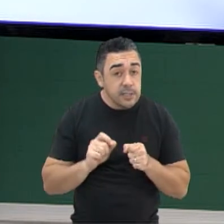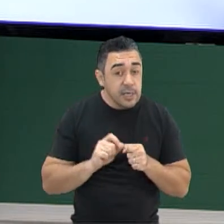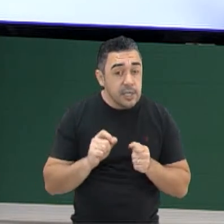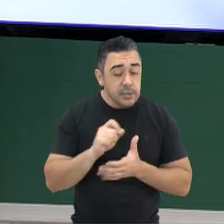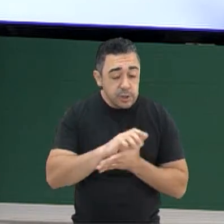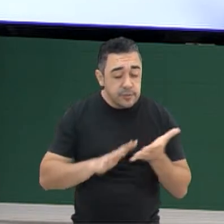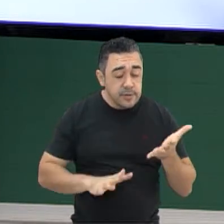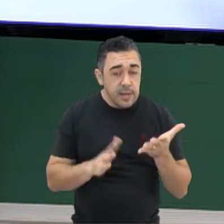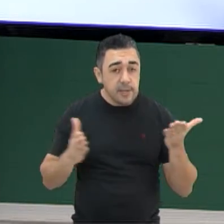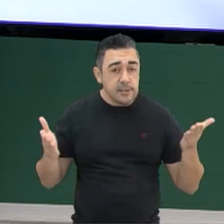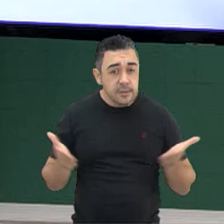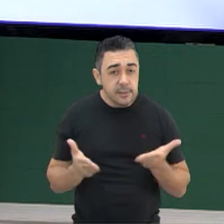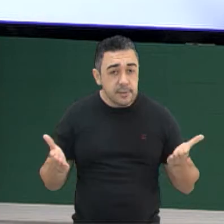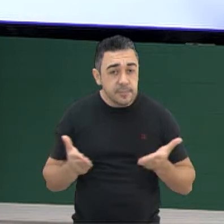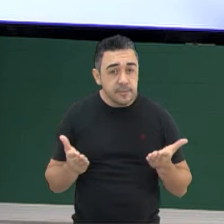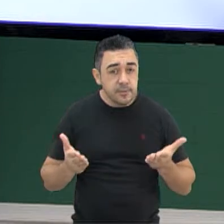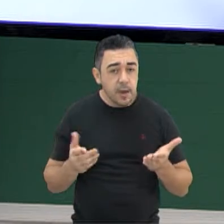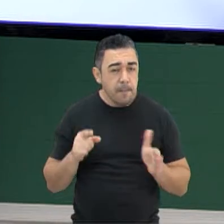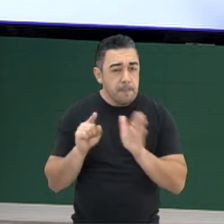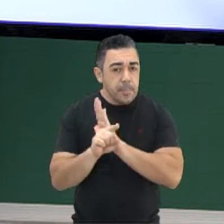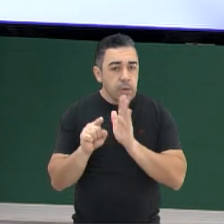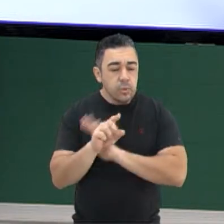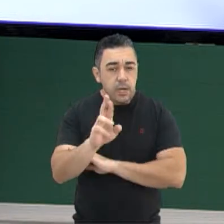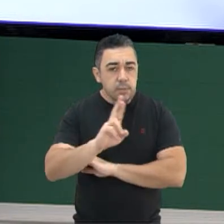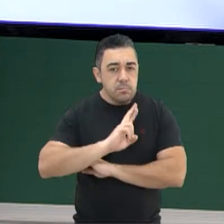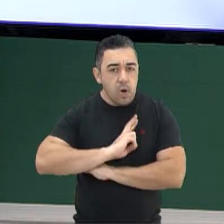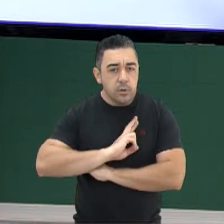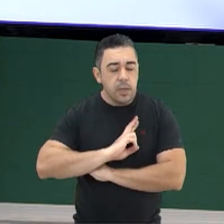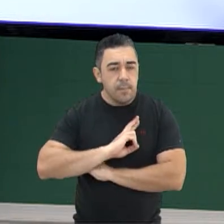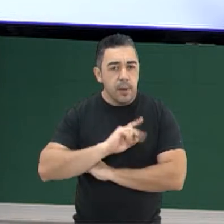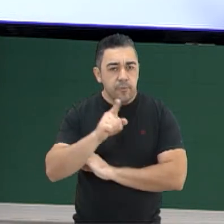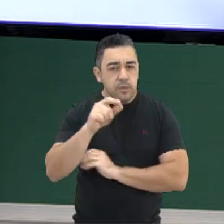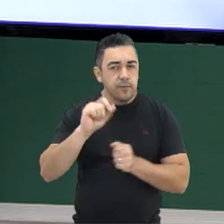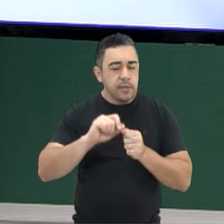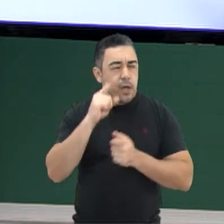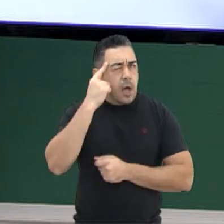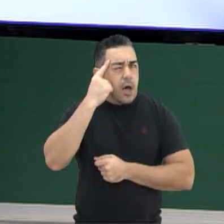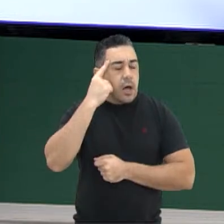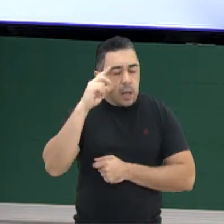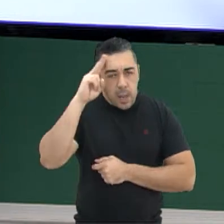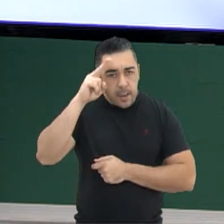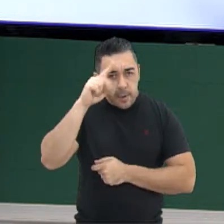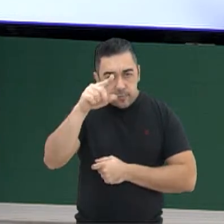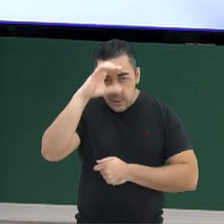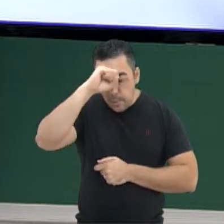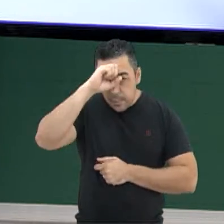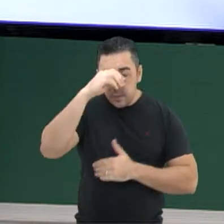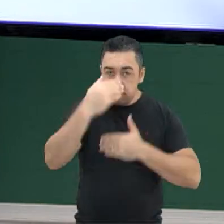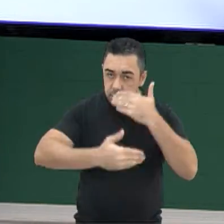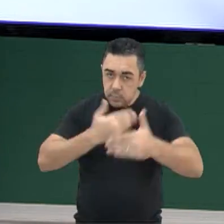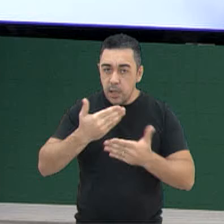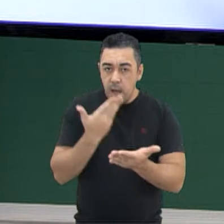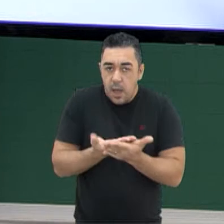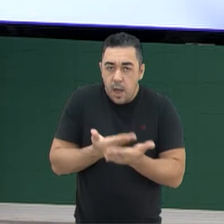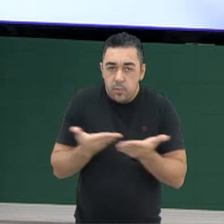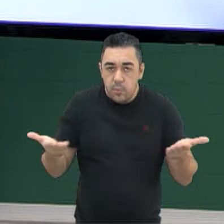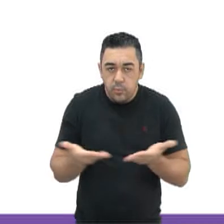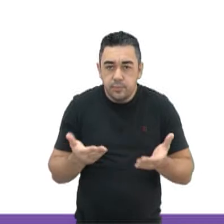umas atividades, perguntas e respostas para exercitar o que você aprendeu durante a nossa